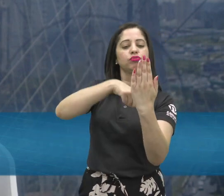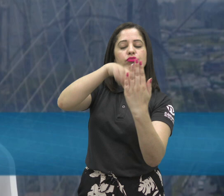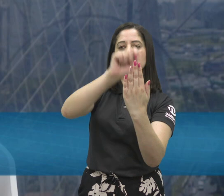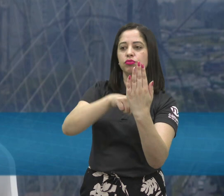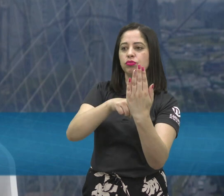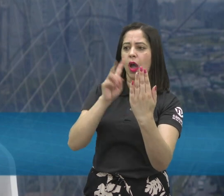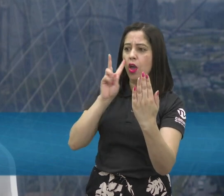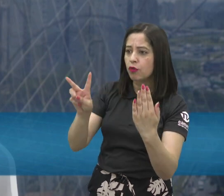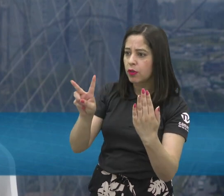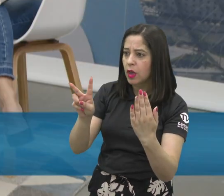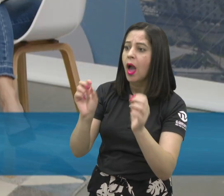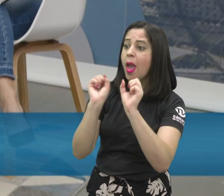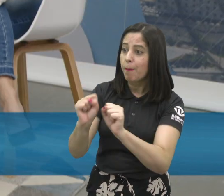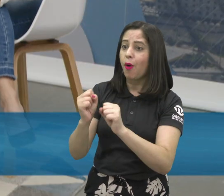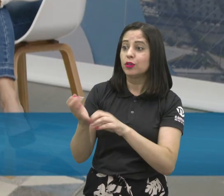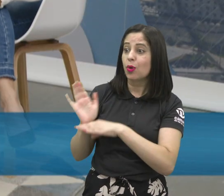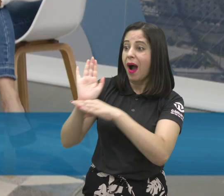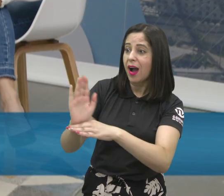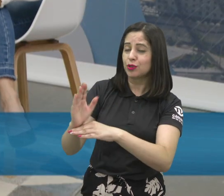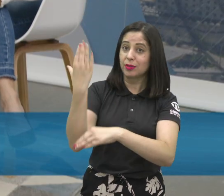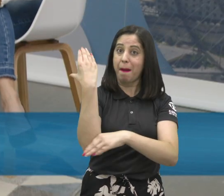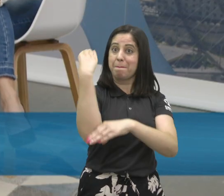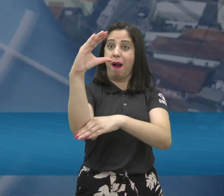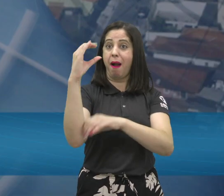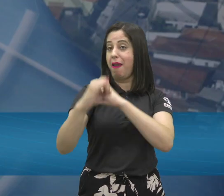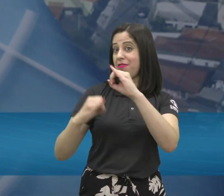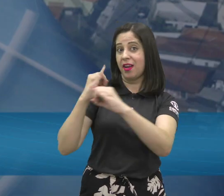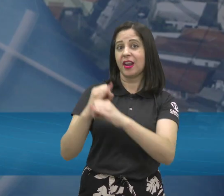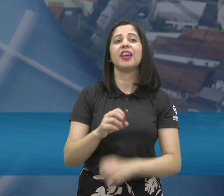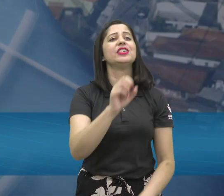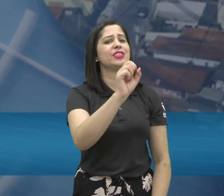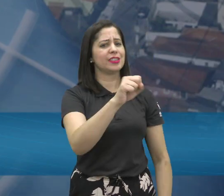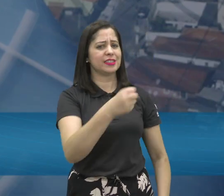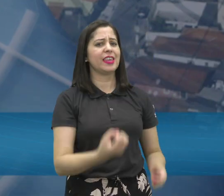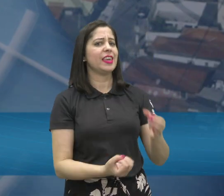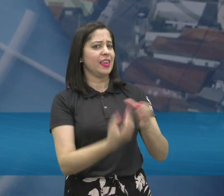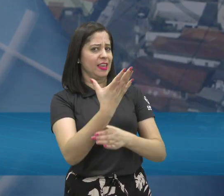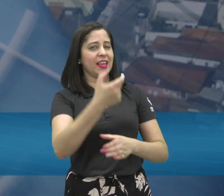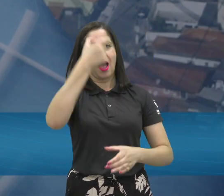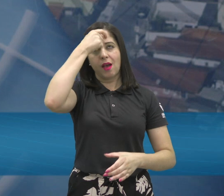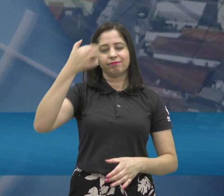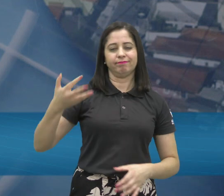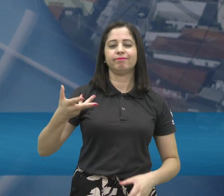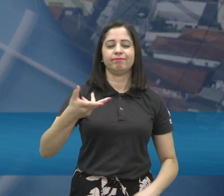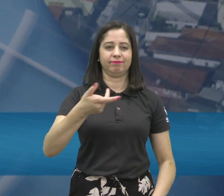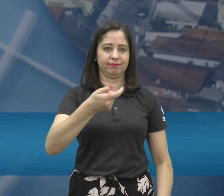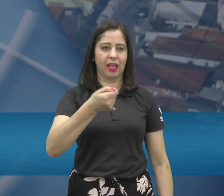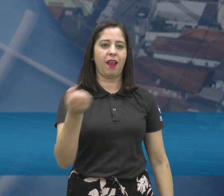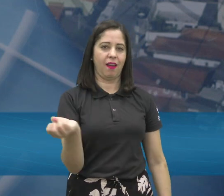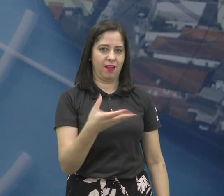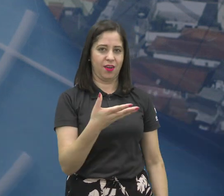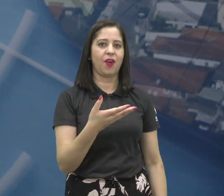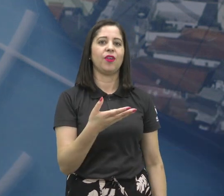essas formas também. De repente, plantando, criando novos talentos, né? Ali o que é mais interessante ainda para a gente, né,